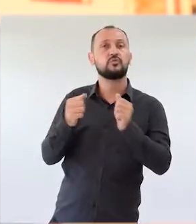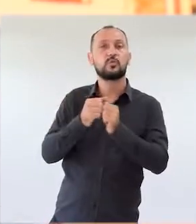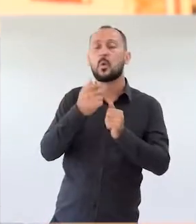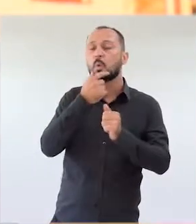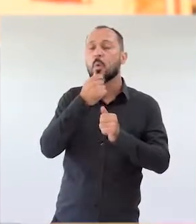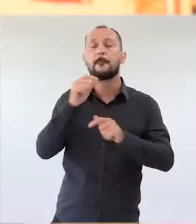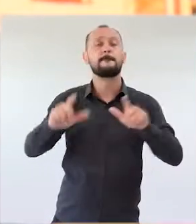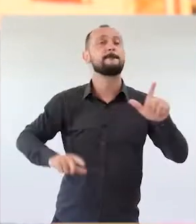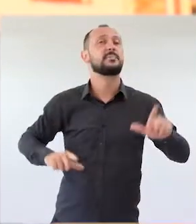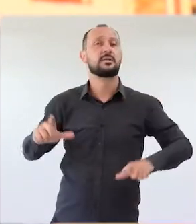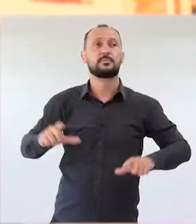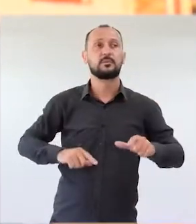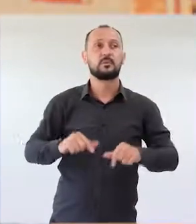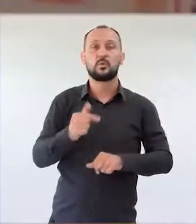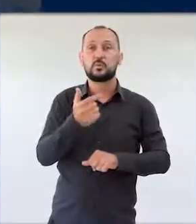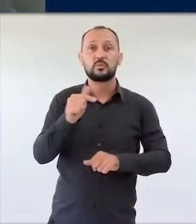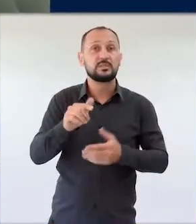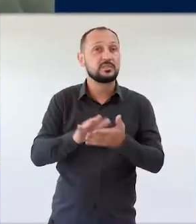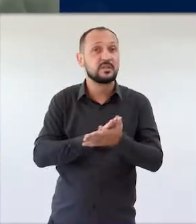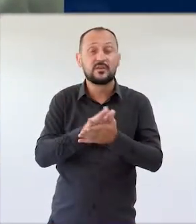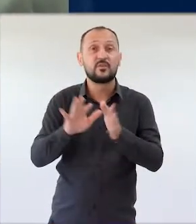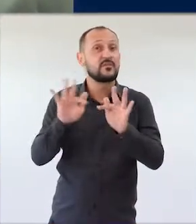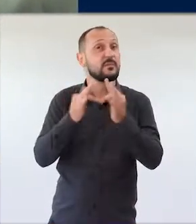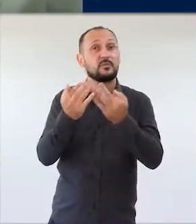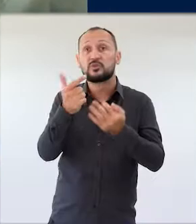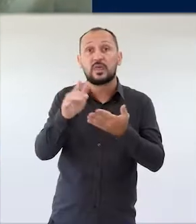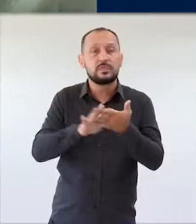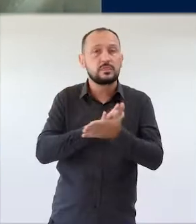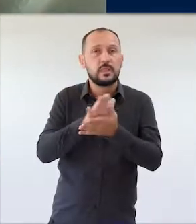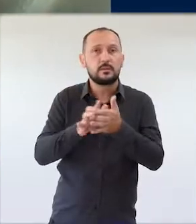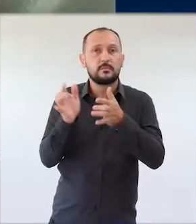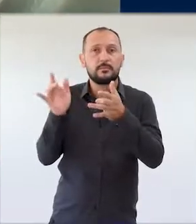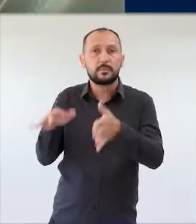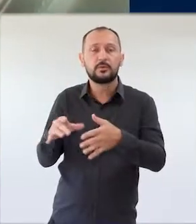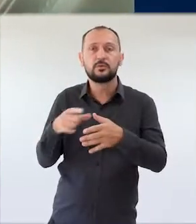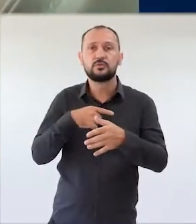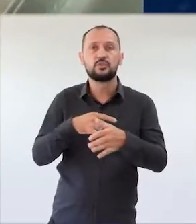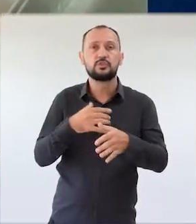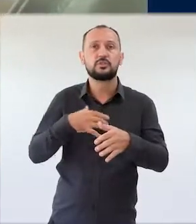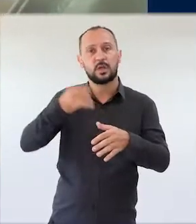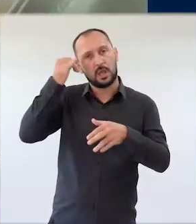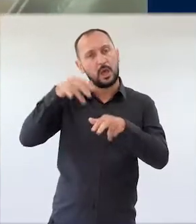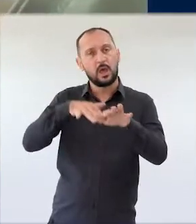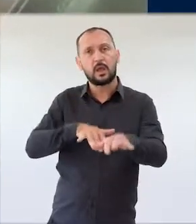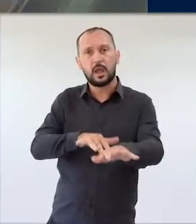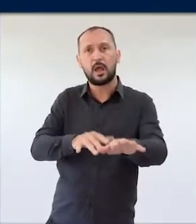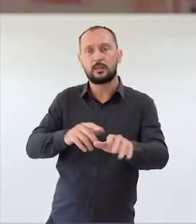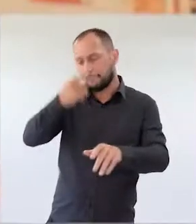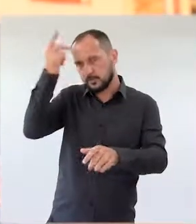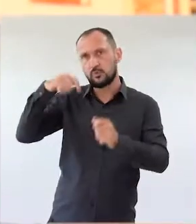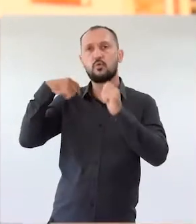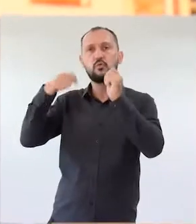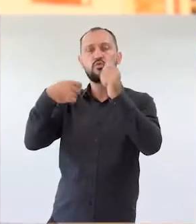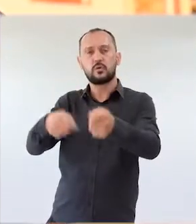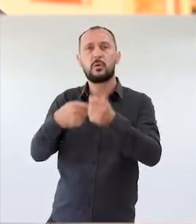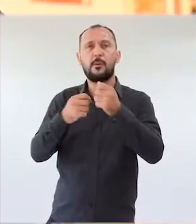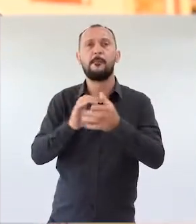onde eu fui com meu primo, não tinha mais família morando. Tinha comitiva de gado,